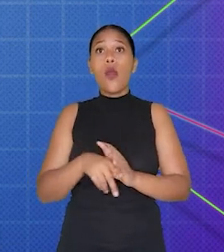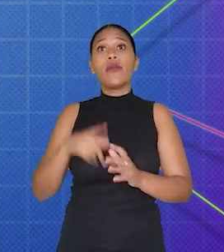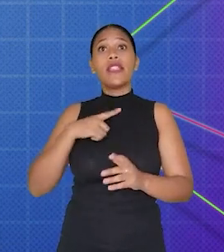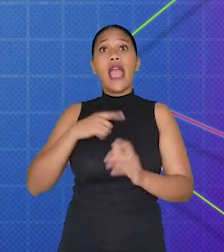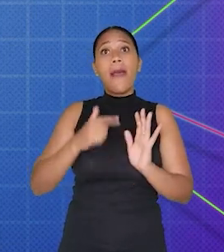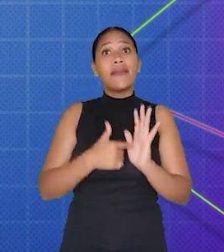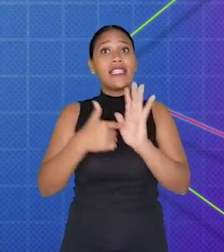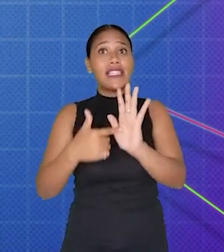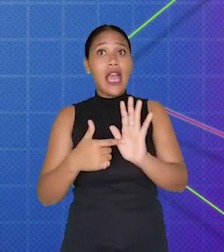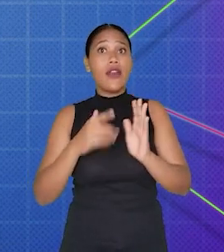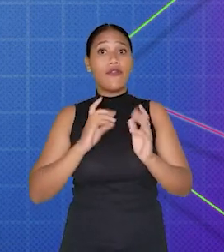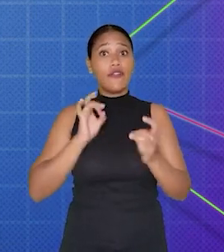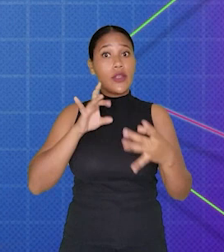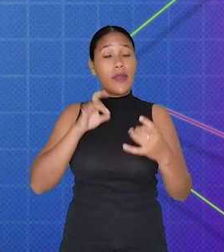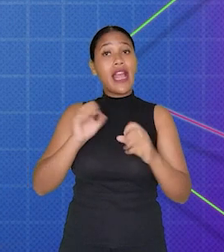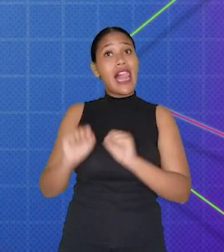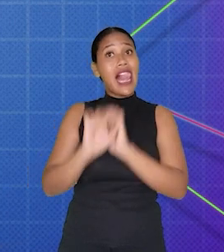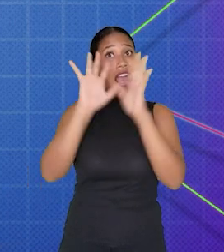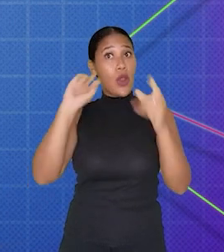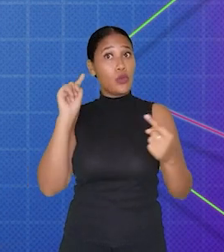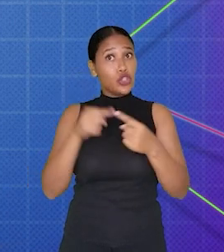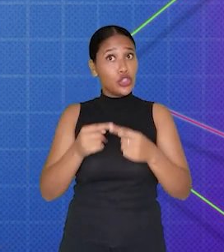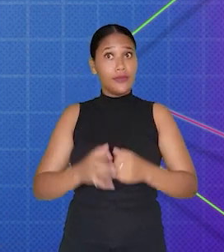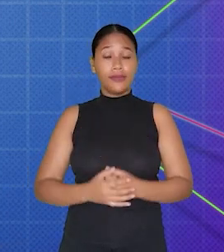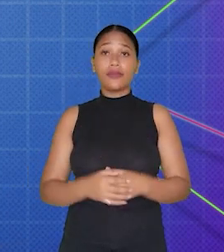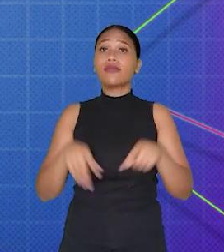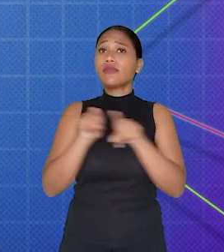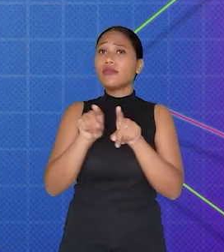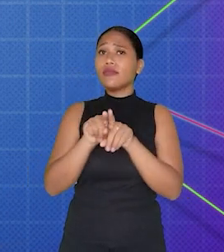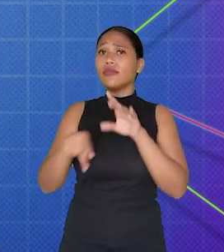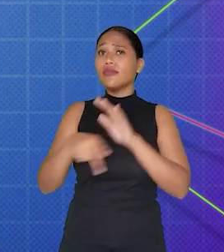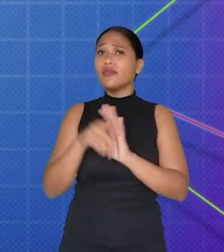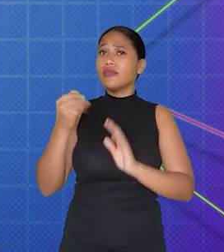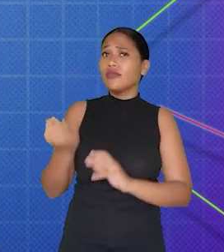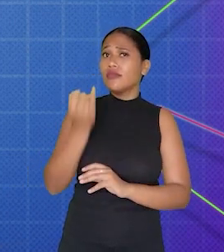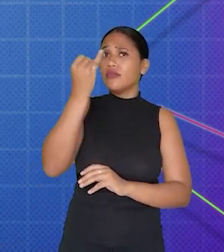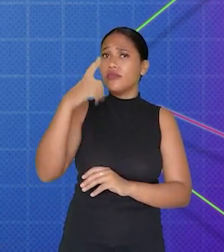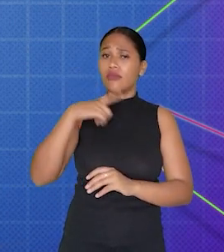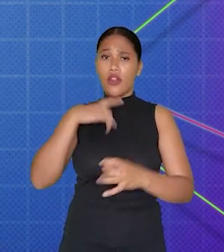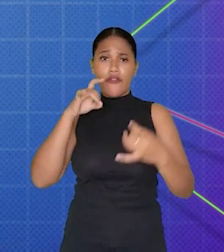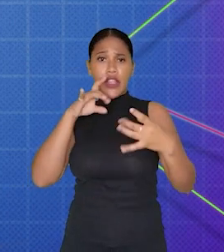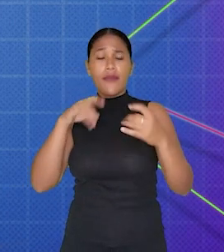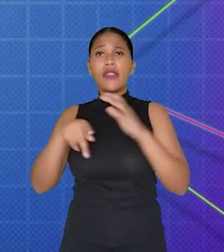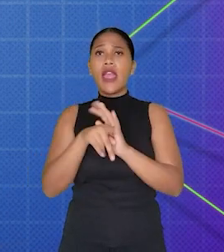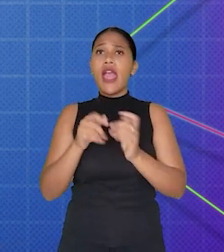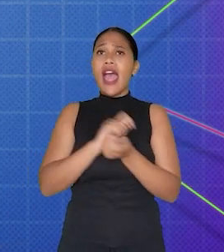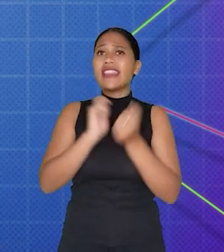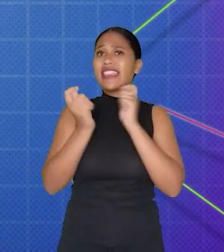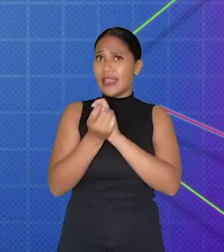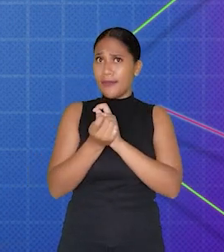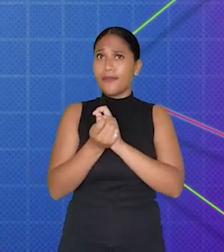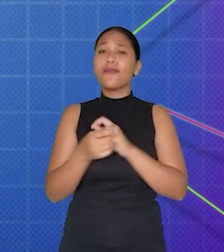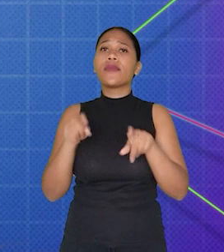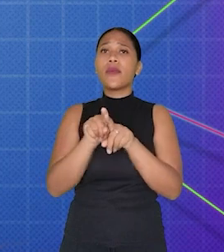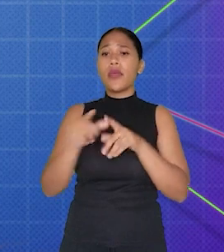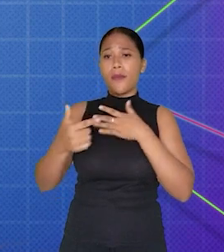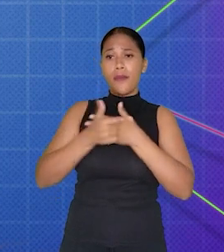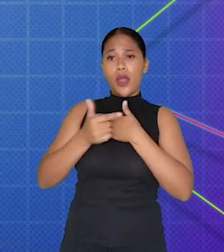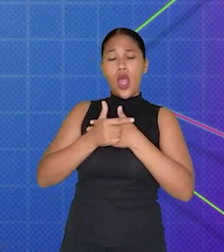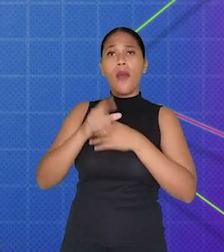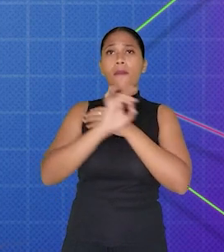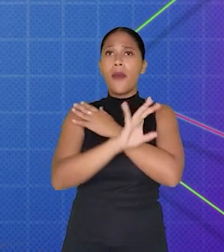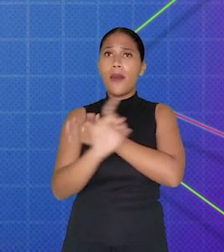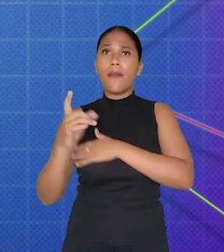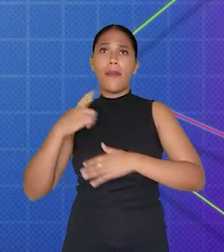sequência de feedbacks que possam ser apresentados de forma clara e objetiva. Além disso, é importante que o sistema de feedback seja adaptativo